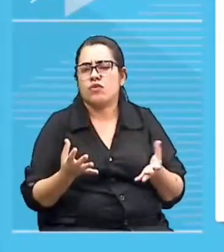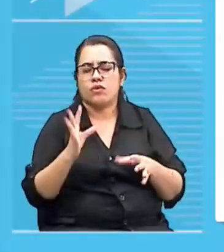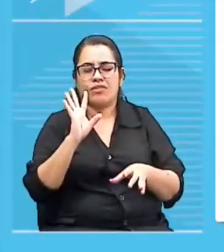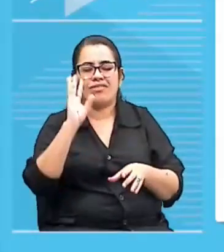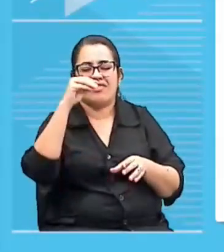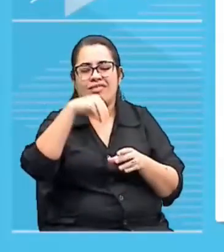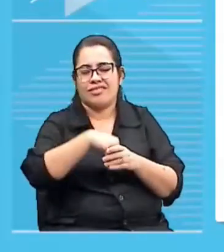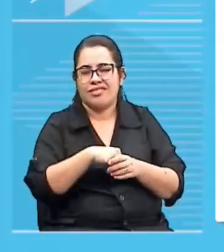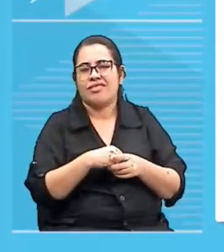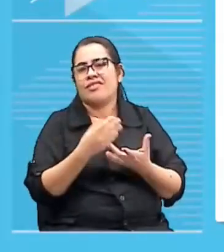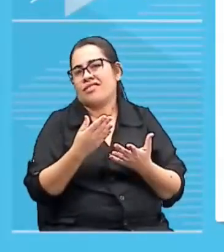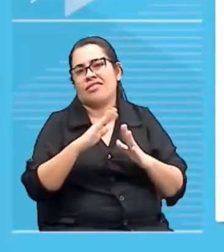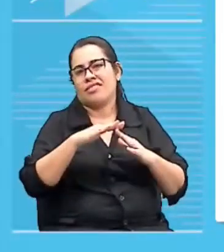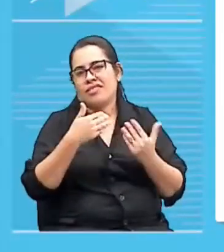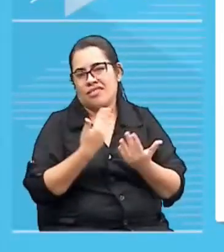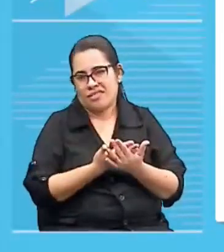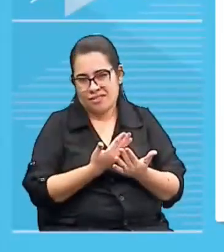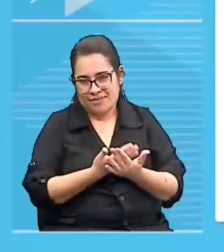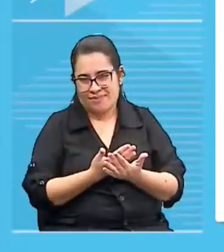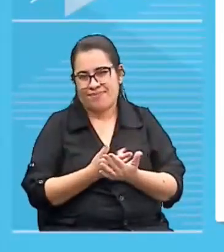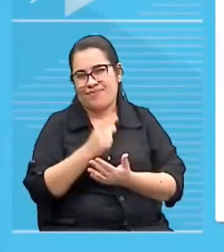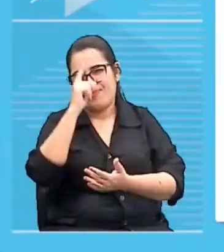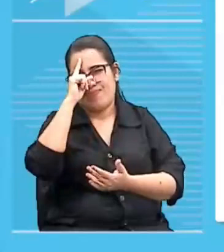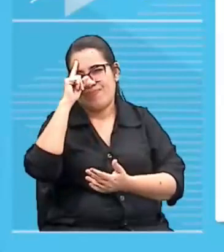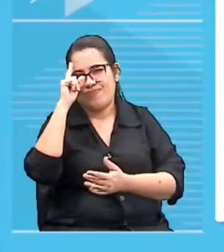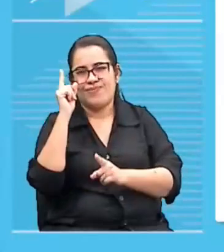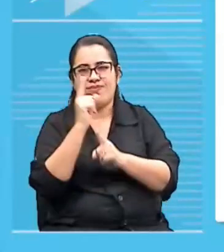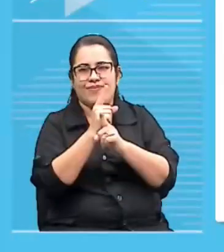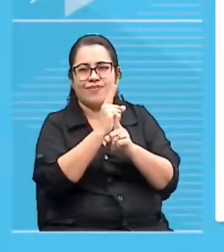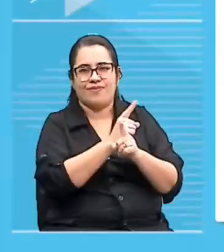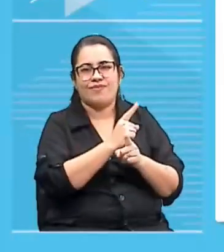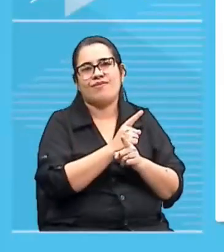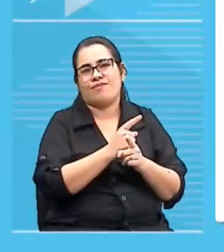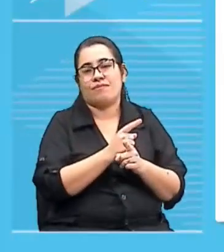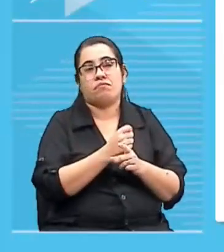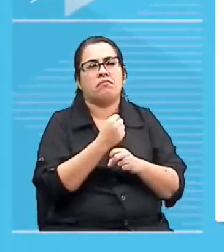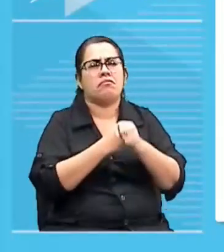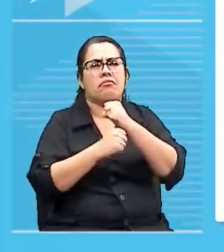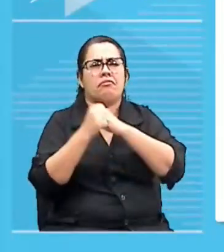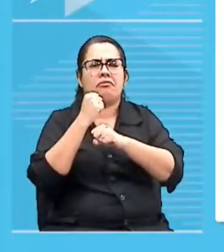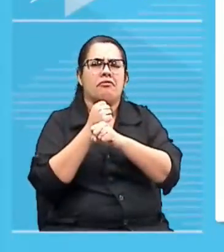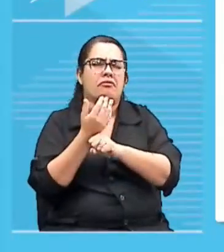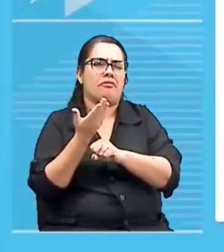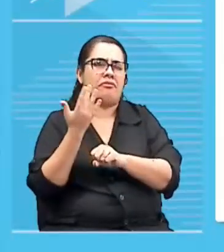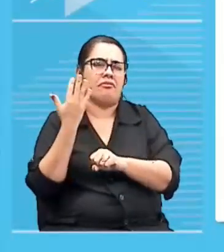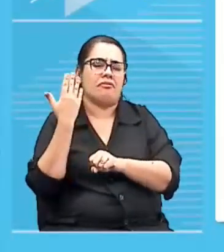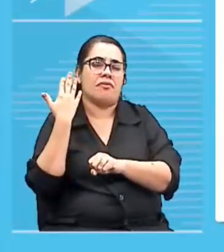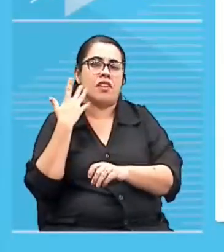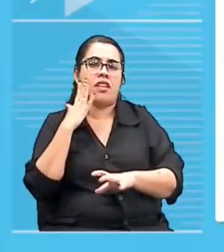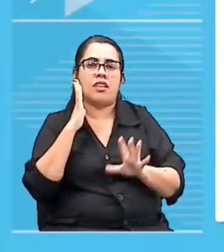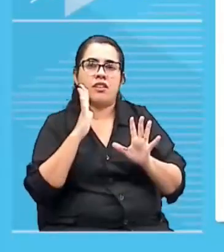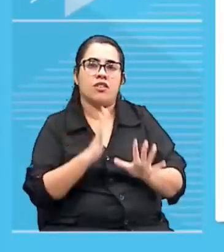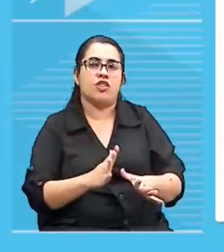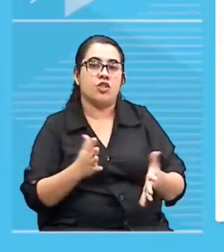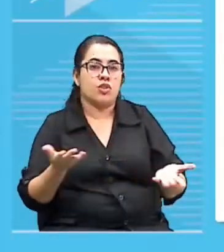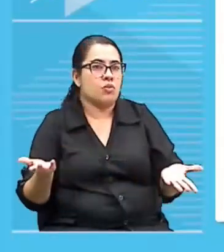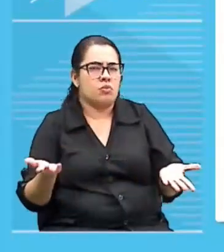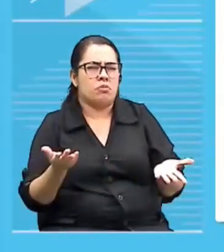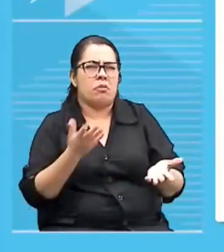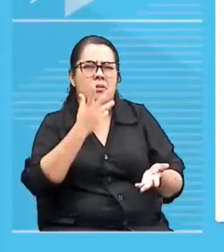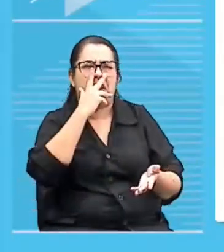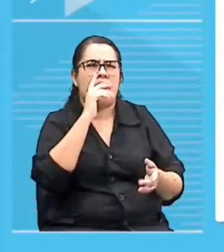no nosso dia a dia na área, nas escolas, né? Há muitos anos atrás, a robótica nas escolas ela era algo